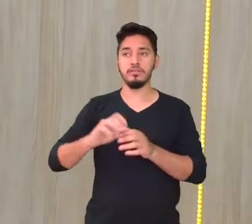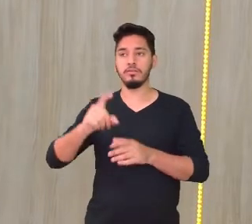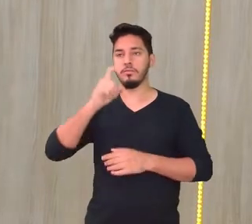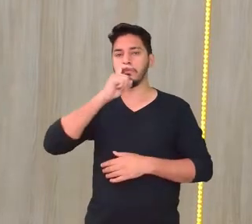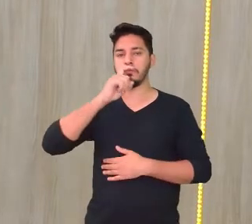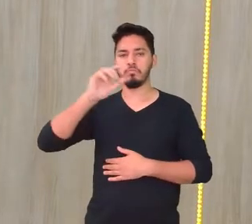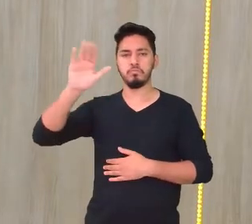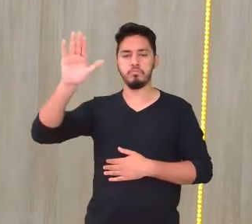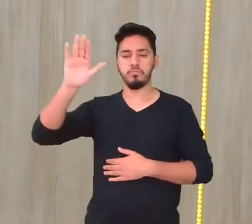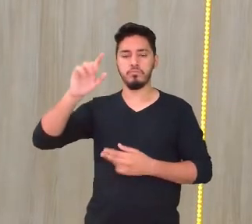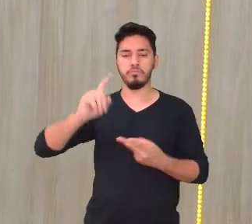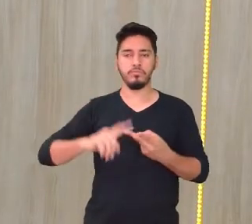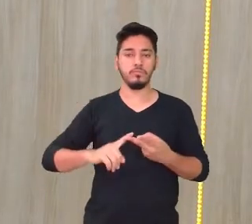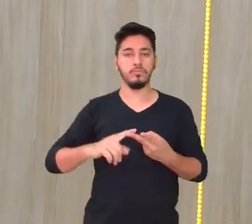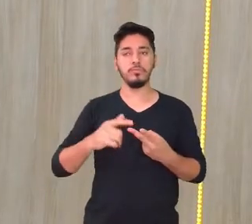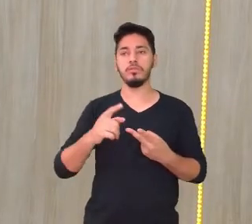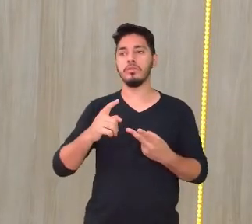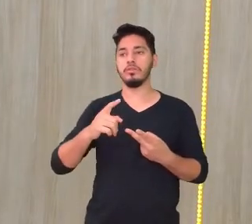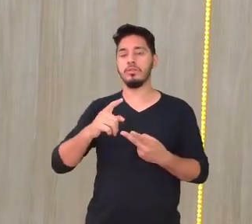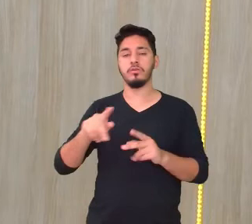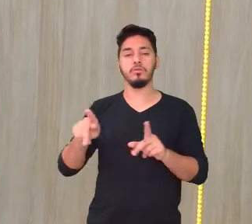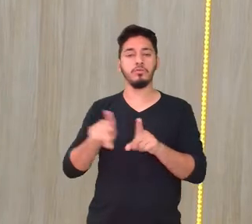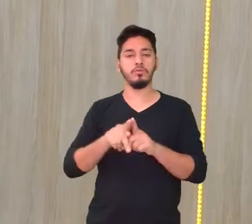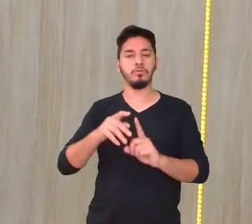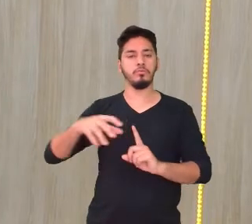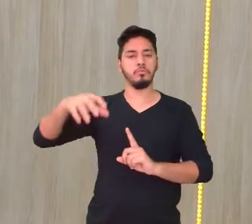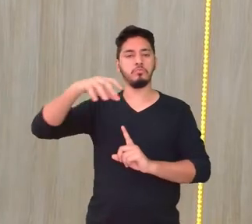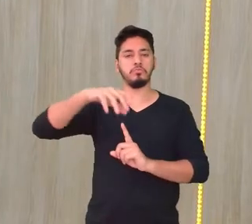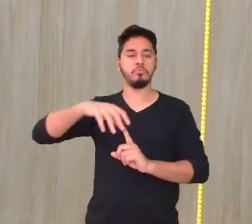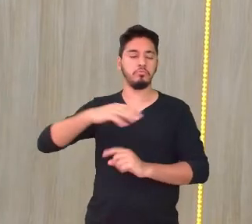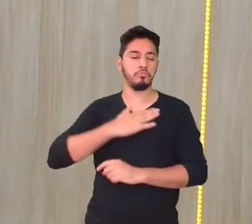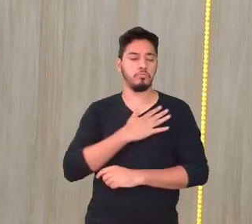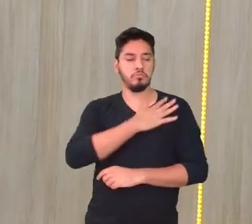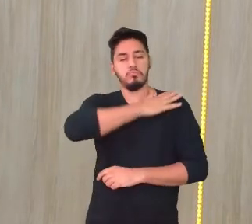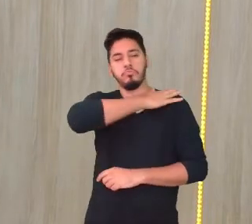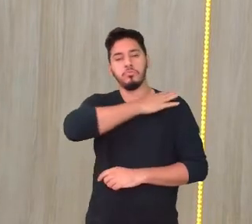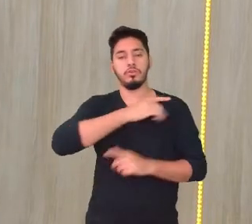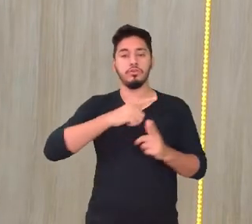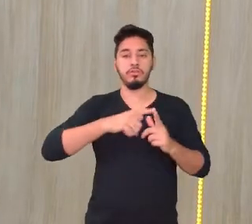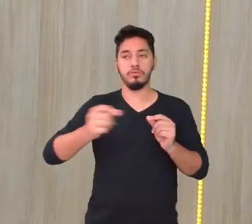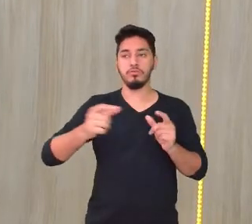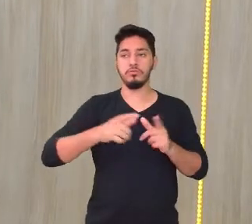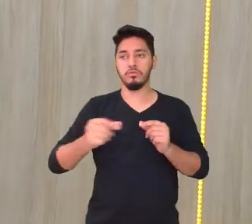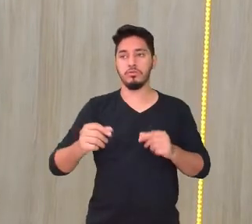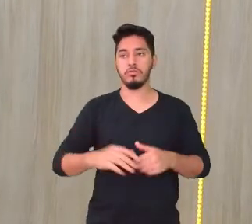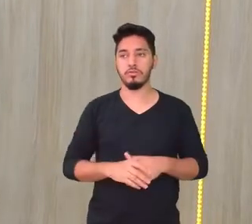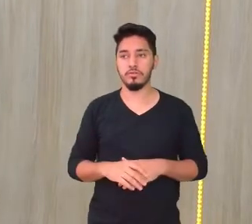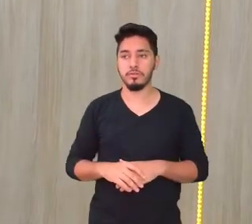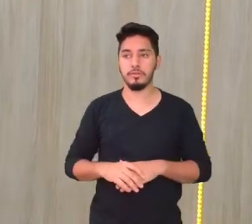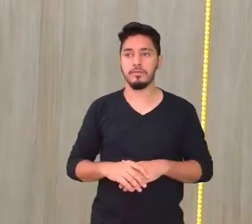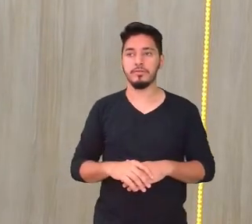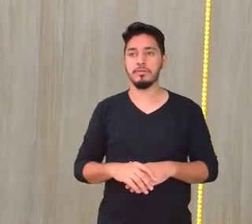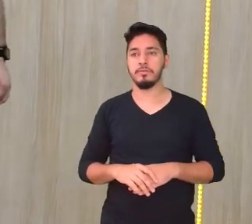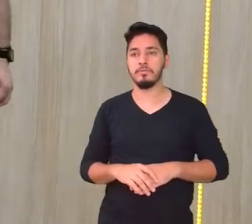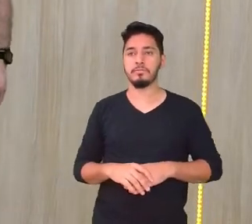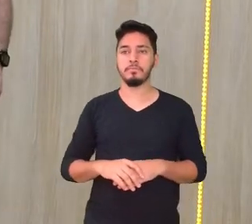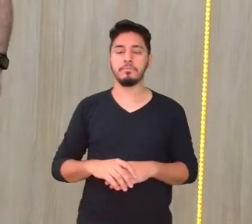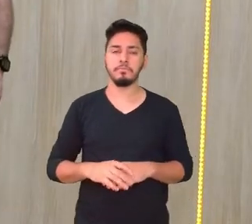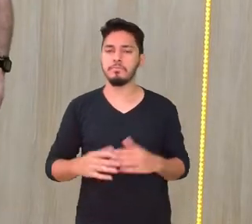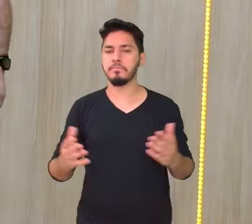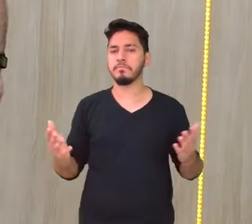né, o Mussolini, o imperador japonês, né, aqui, ó, mais embaixo também. Mussolini de novo. Isso.